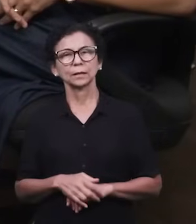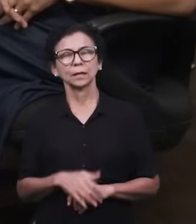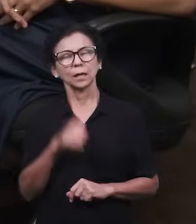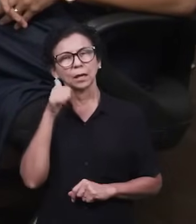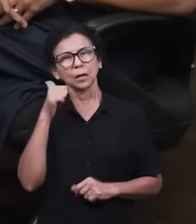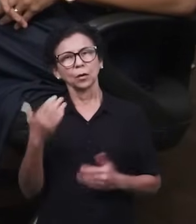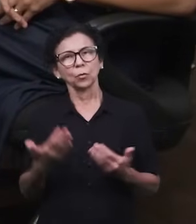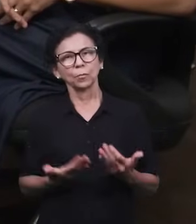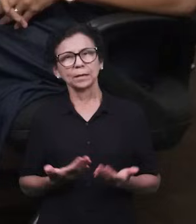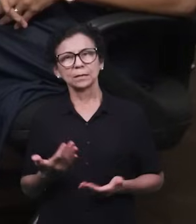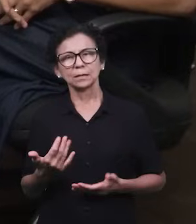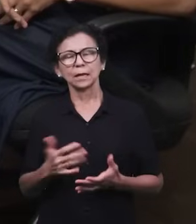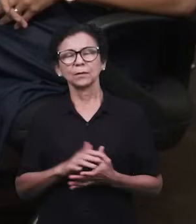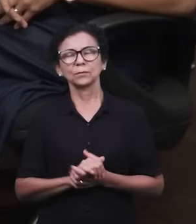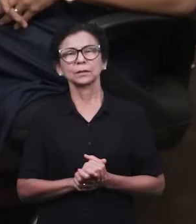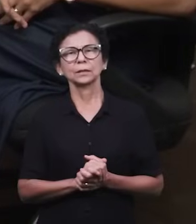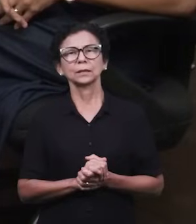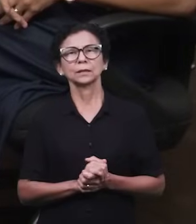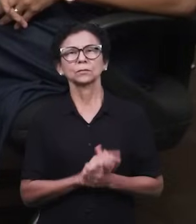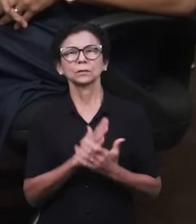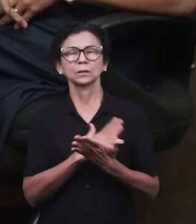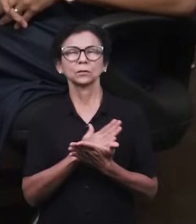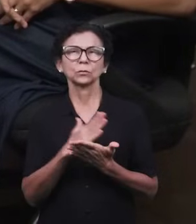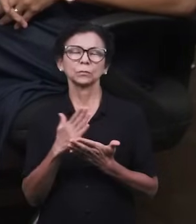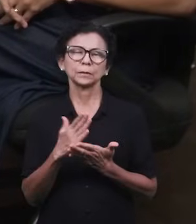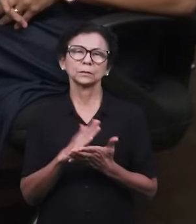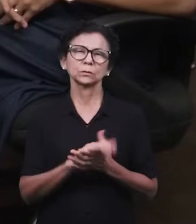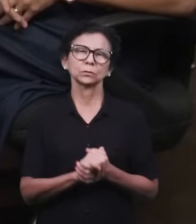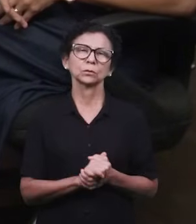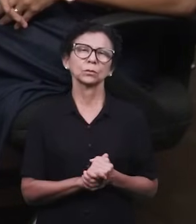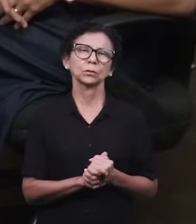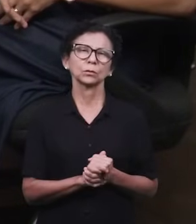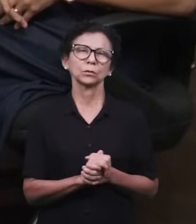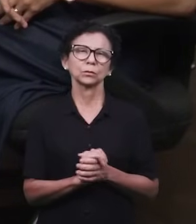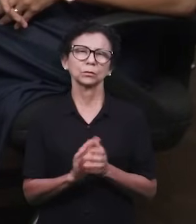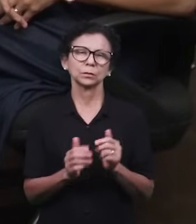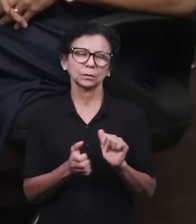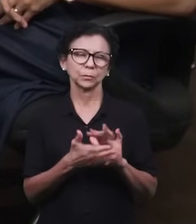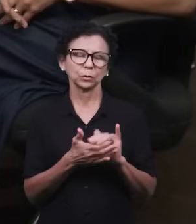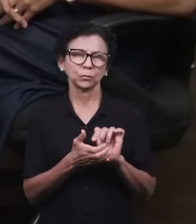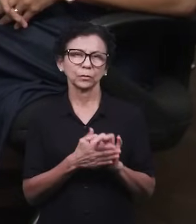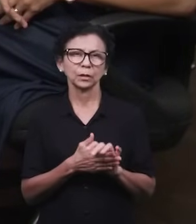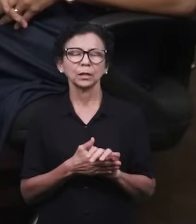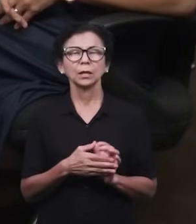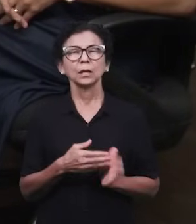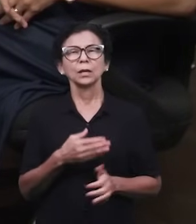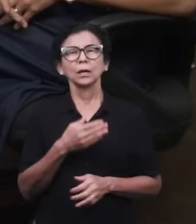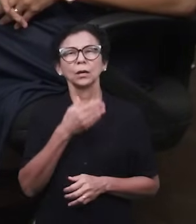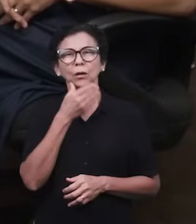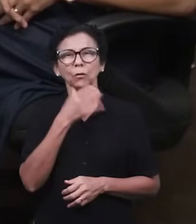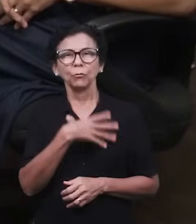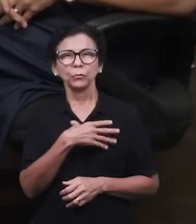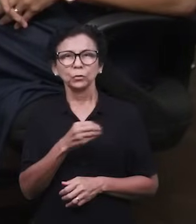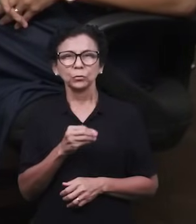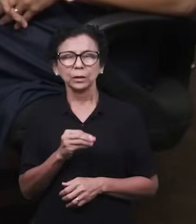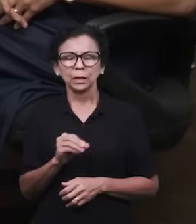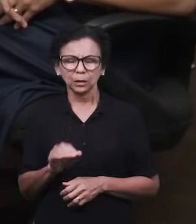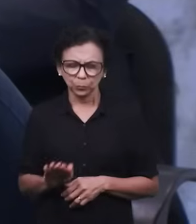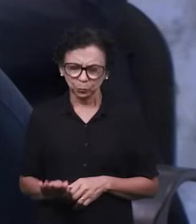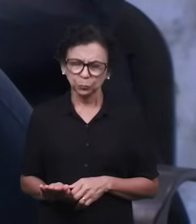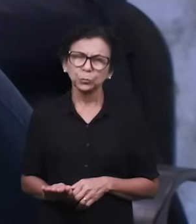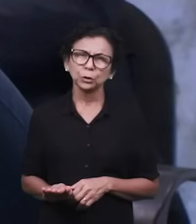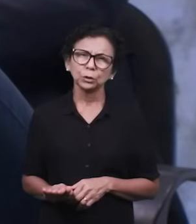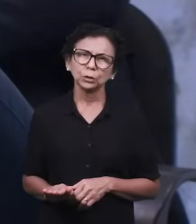louvor e começou a cantar e gravar, né? Não sei se era o filhinho ou filhinha dela, Filho. era pequenininho e